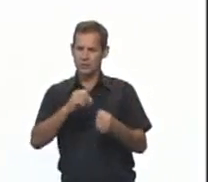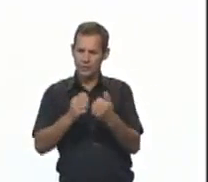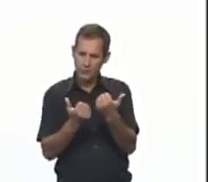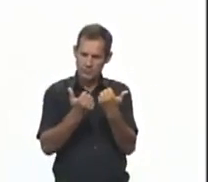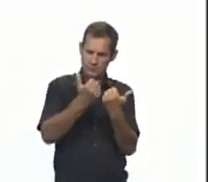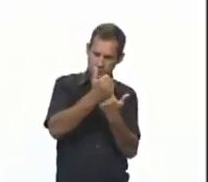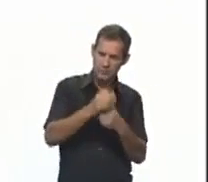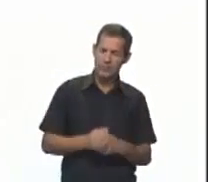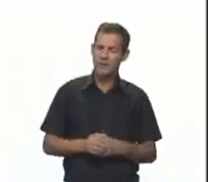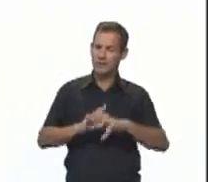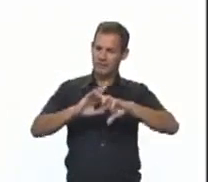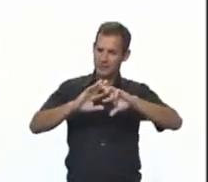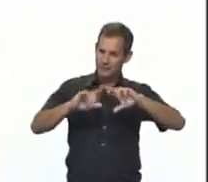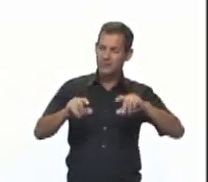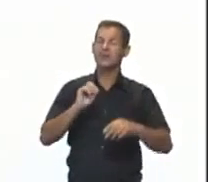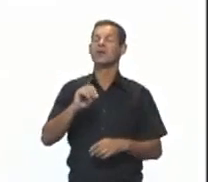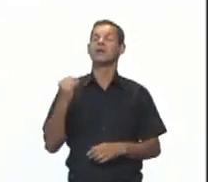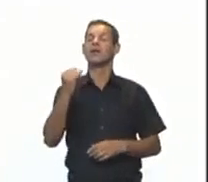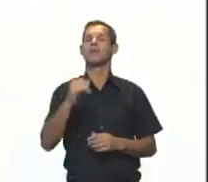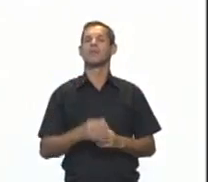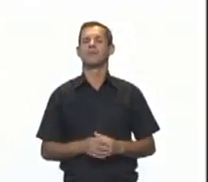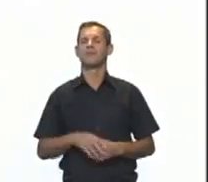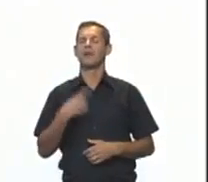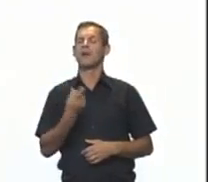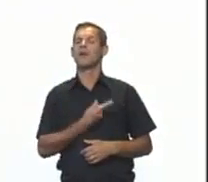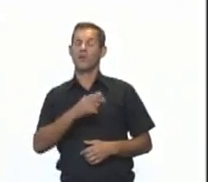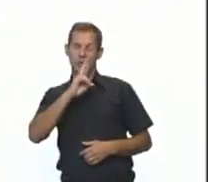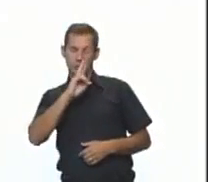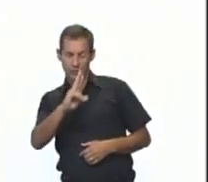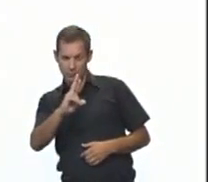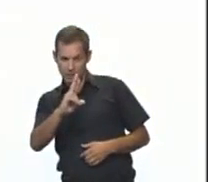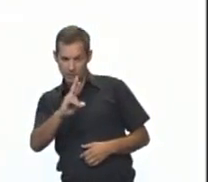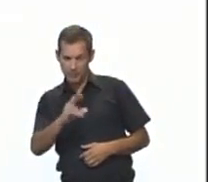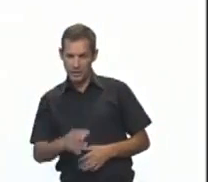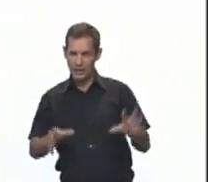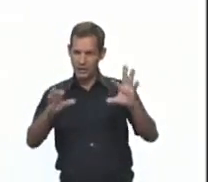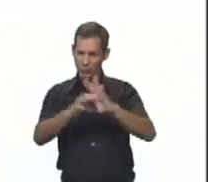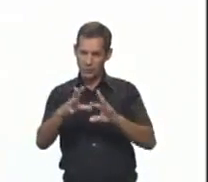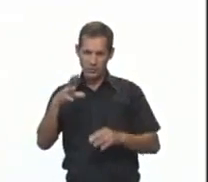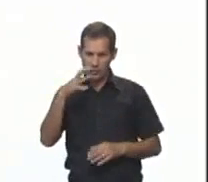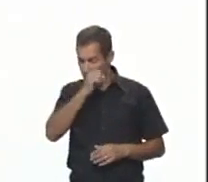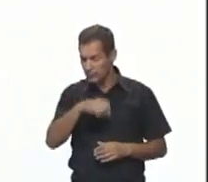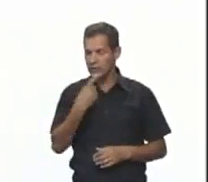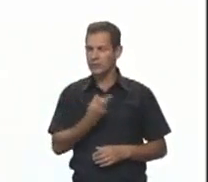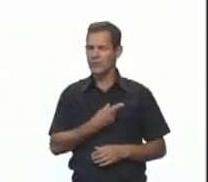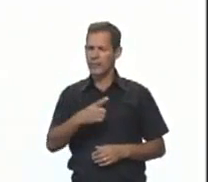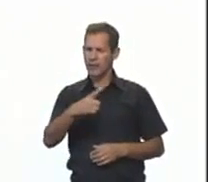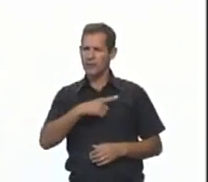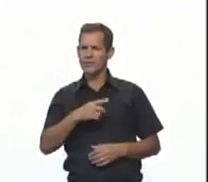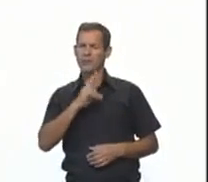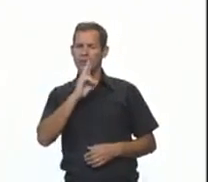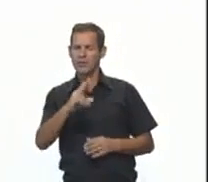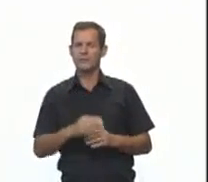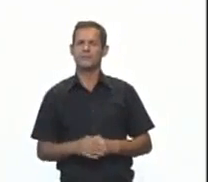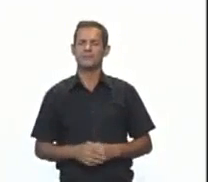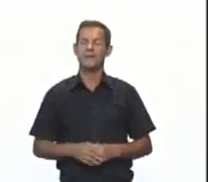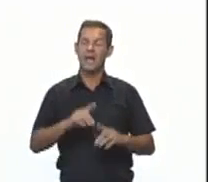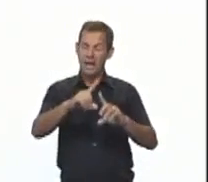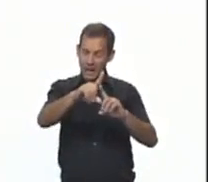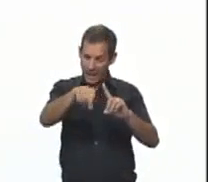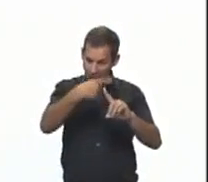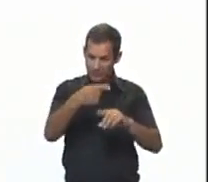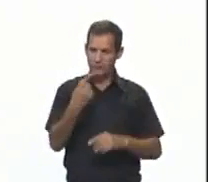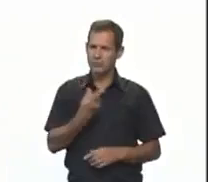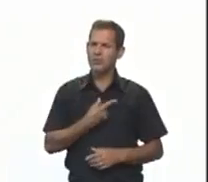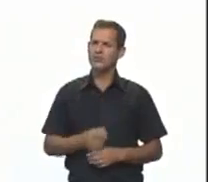mudança de variável. O que é importante, quando a gente resolve a integral imediata, nós vamos tomar o resultado e depois a